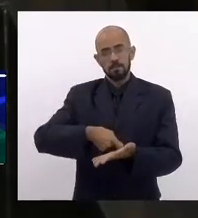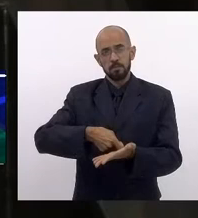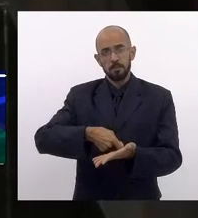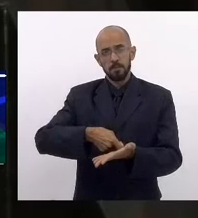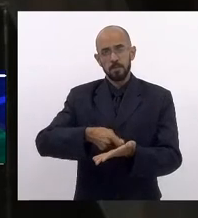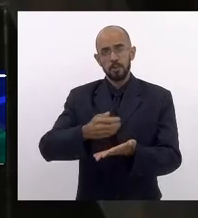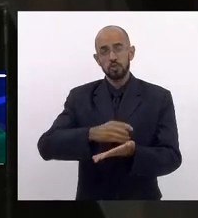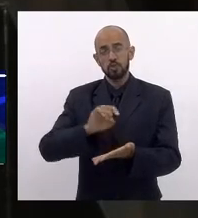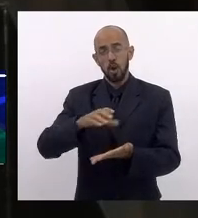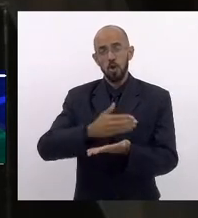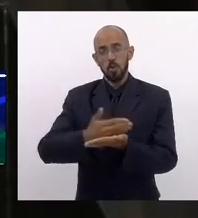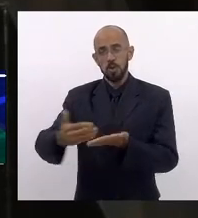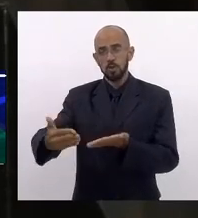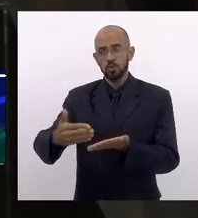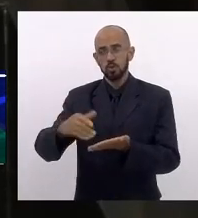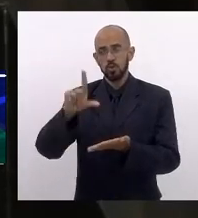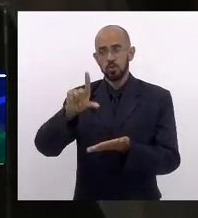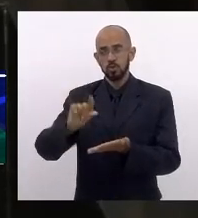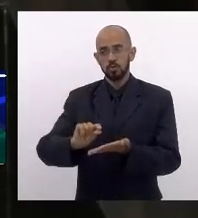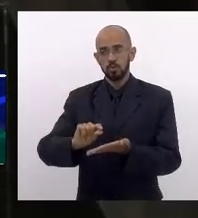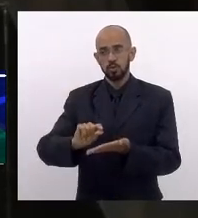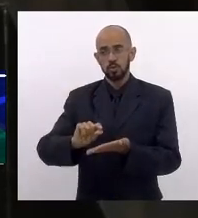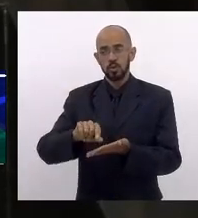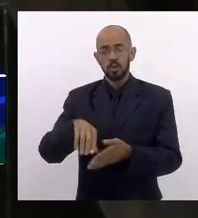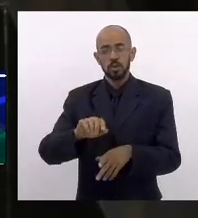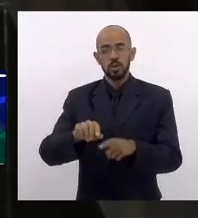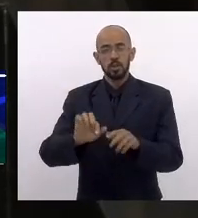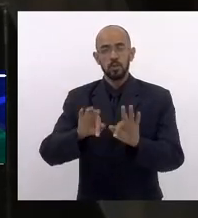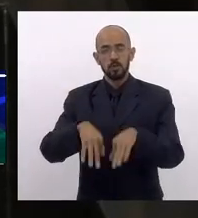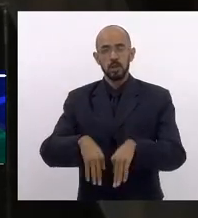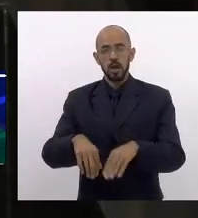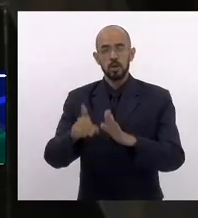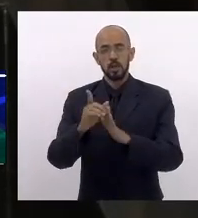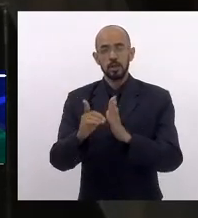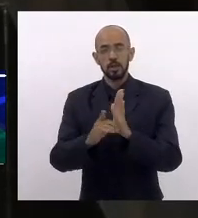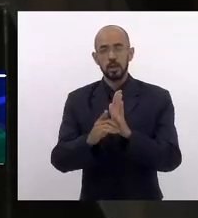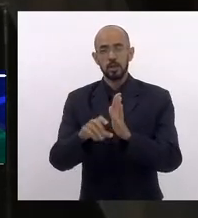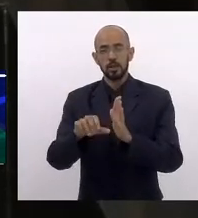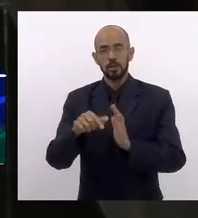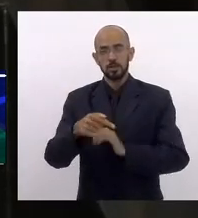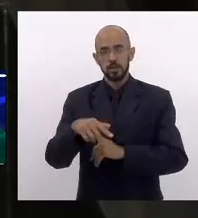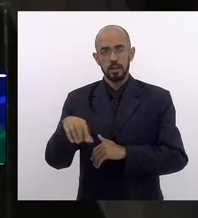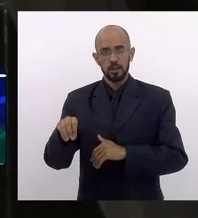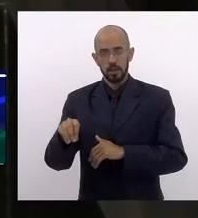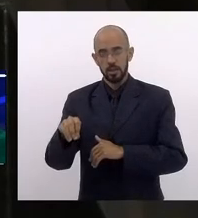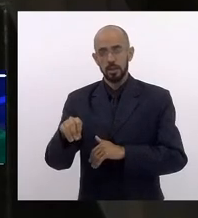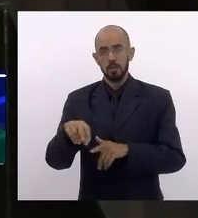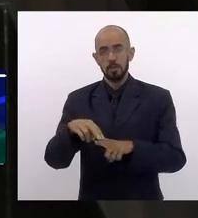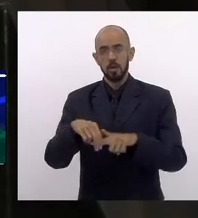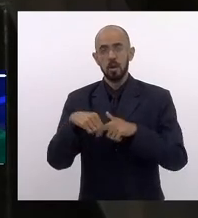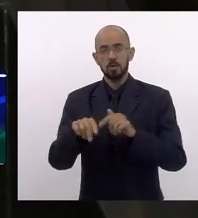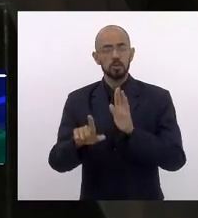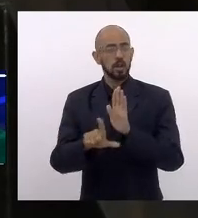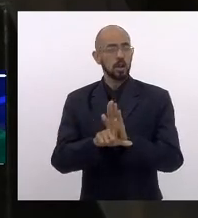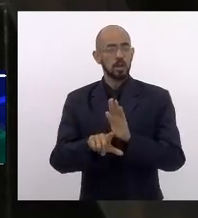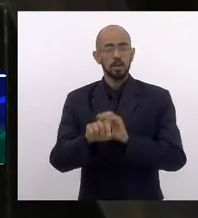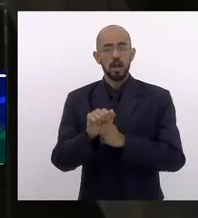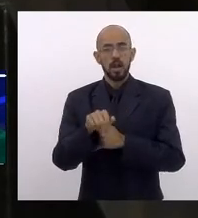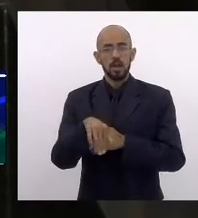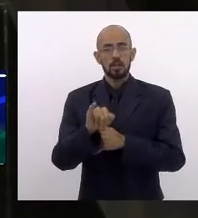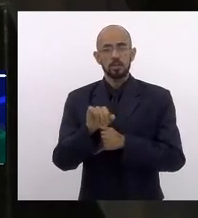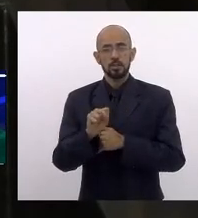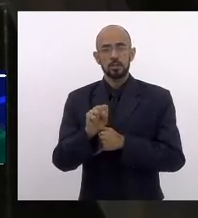o que só começou a arrefecer no final dos anos 70, a partir da lei da anistia. Mesmo